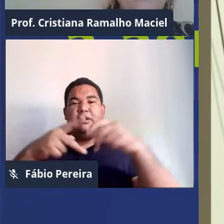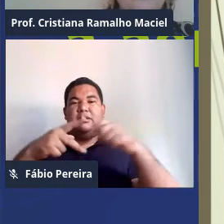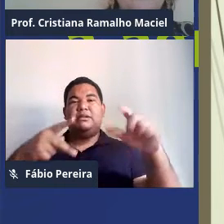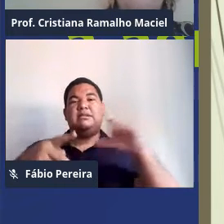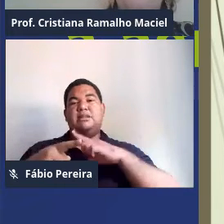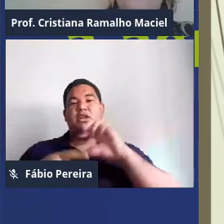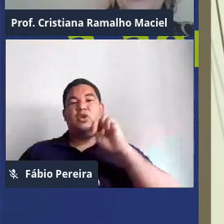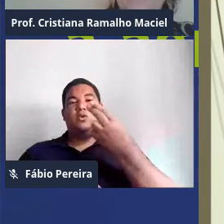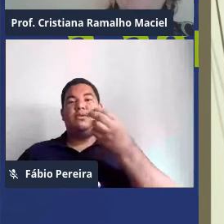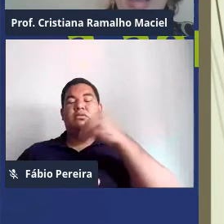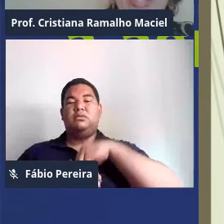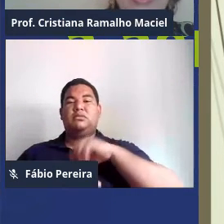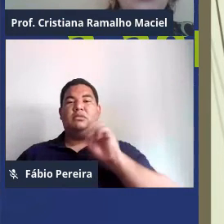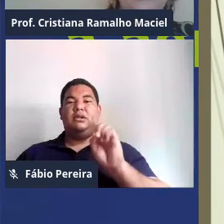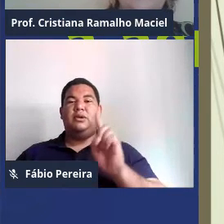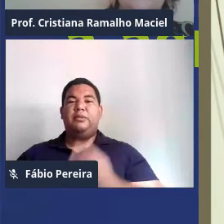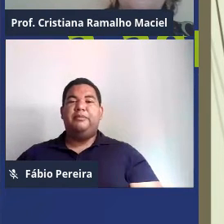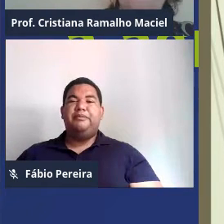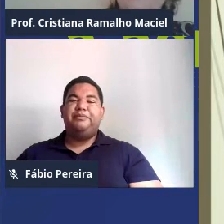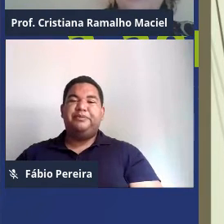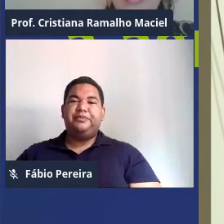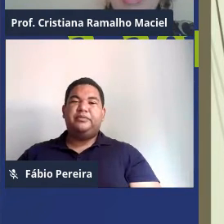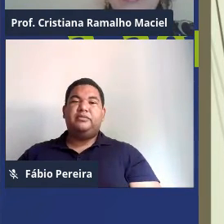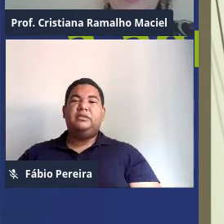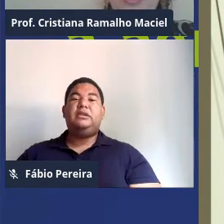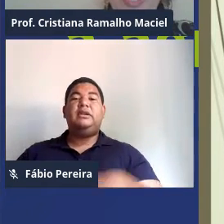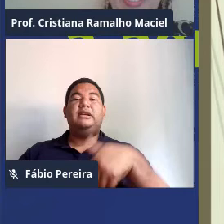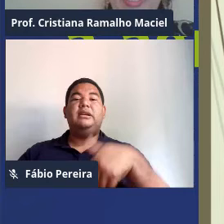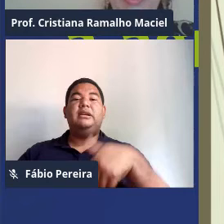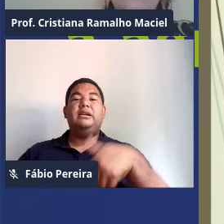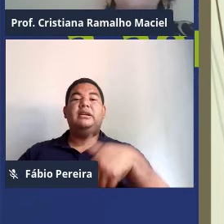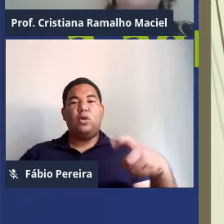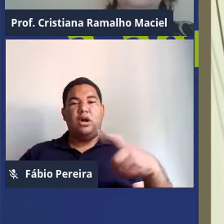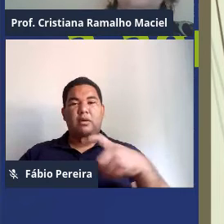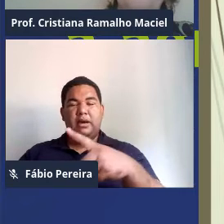Macrobráquio amazônico foi capaz de fabricar